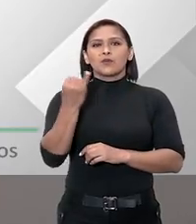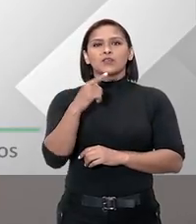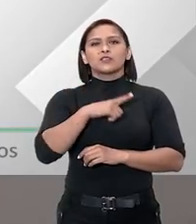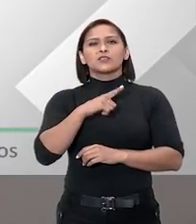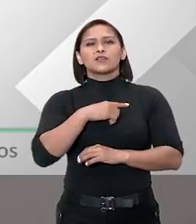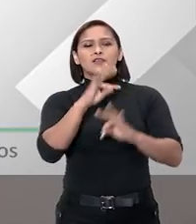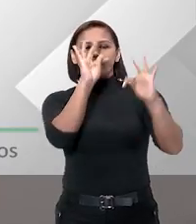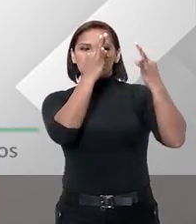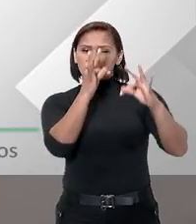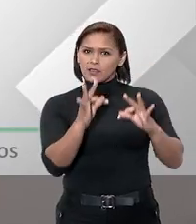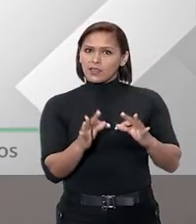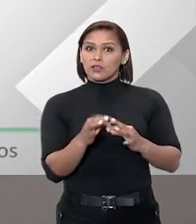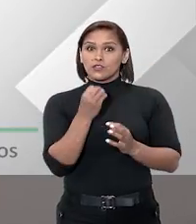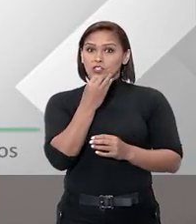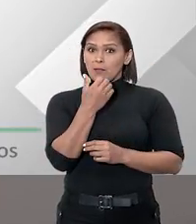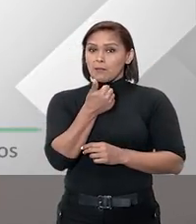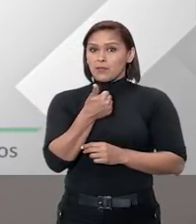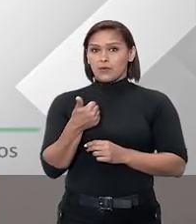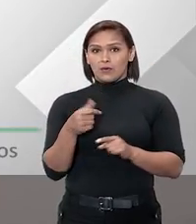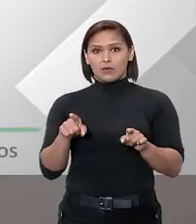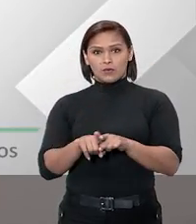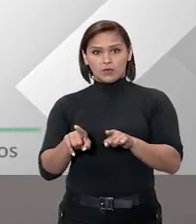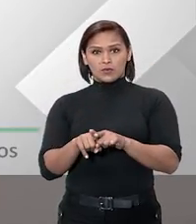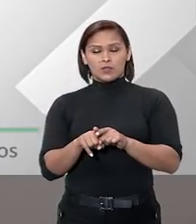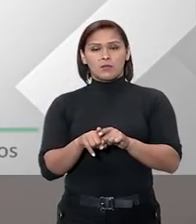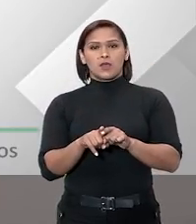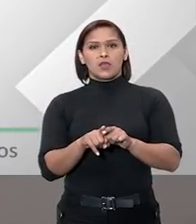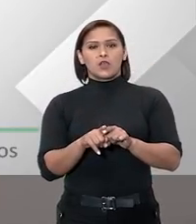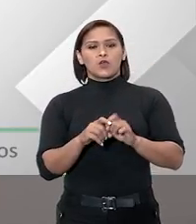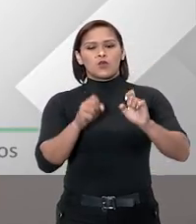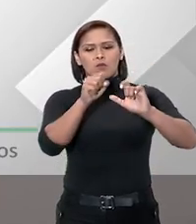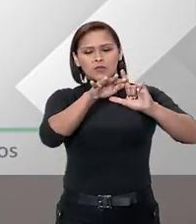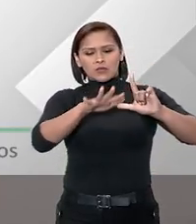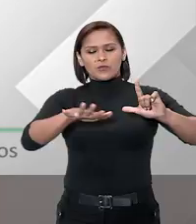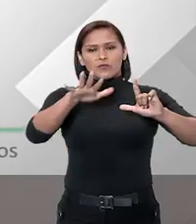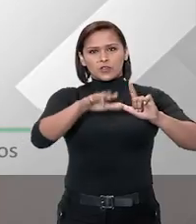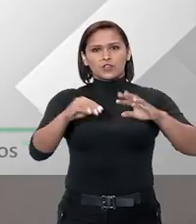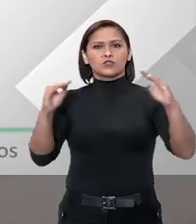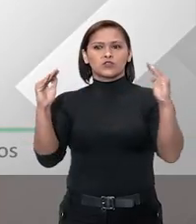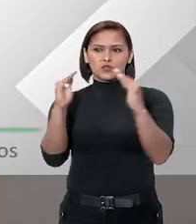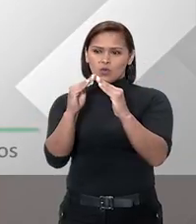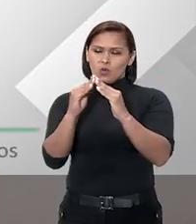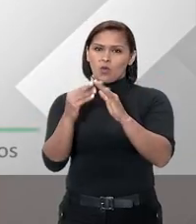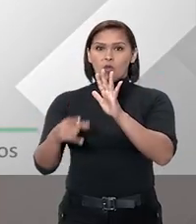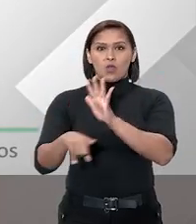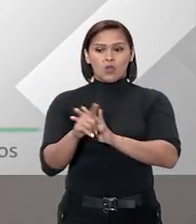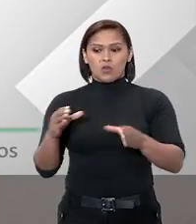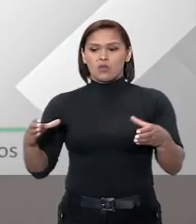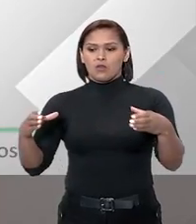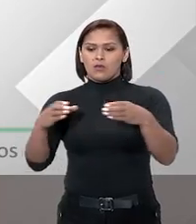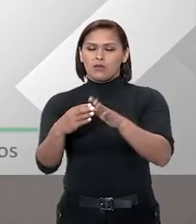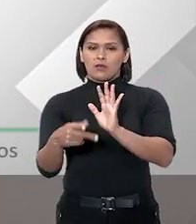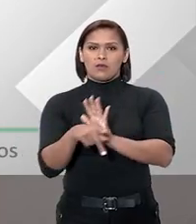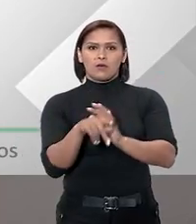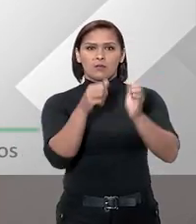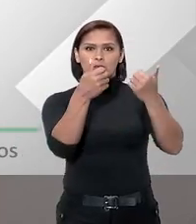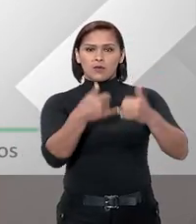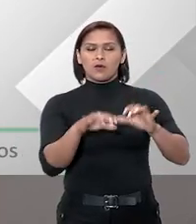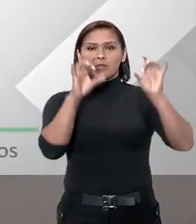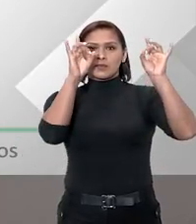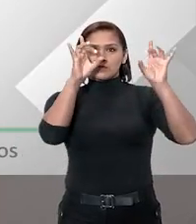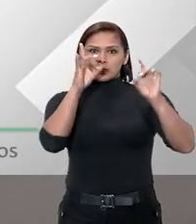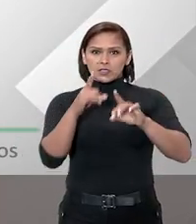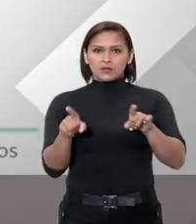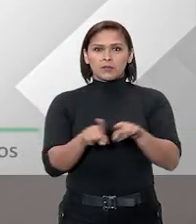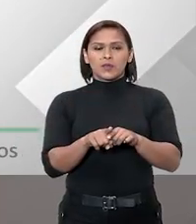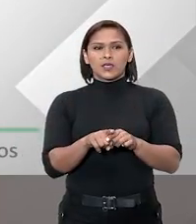essa tecnologia adequada, também os mobiliários adequados, e principalmente